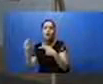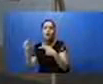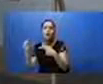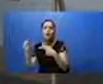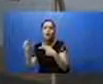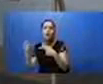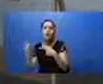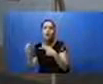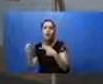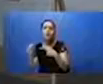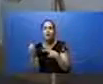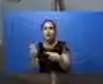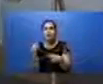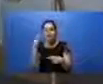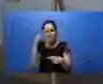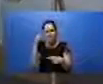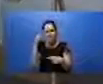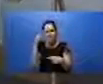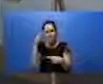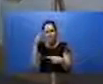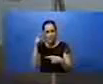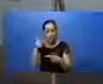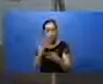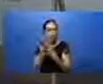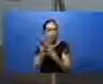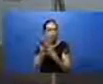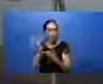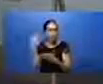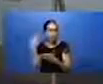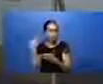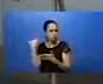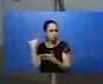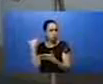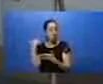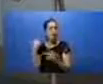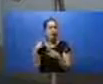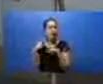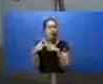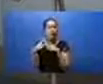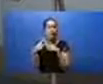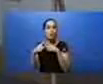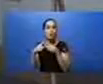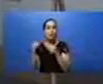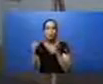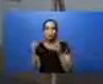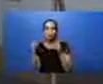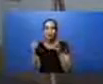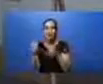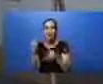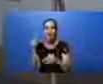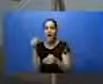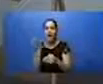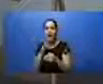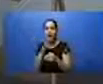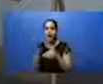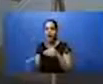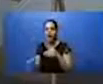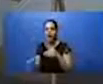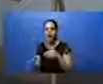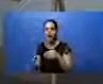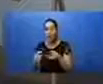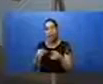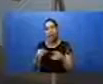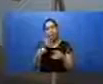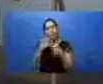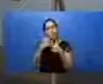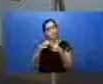Vocês viram nas últimas aulas que a multiplicação faz direto, certo? A